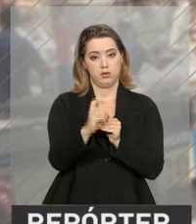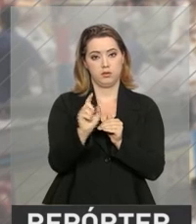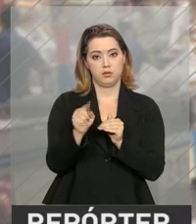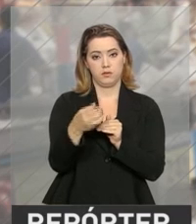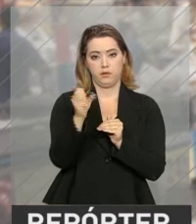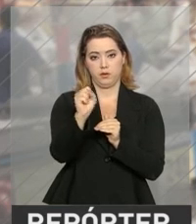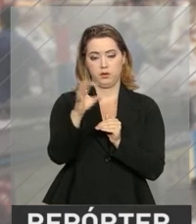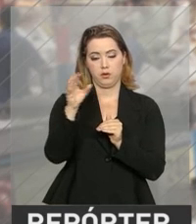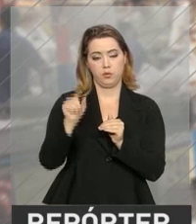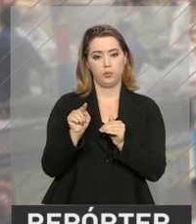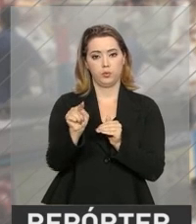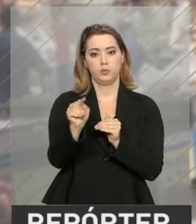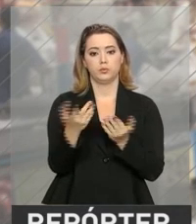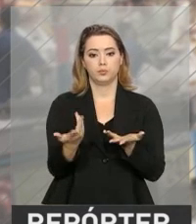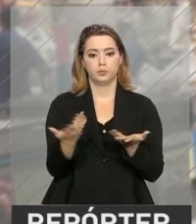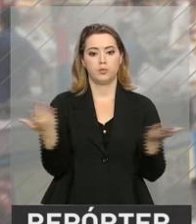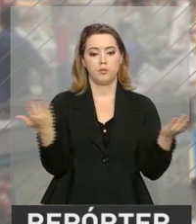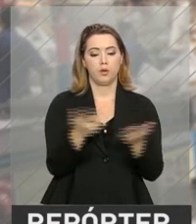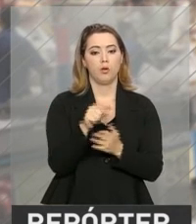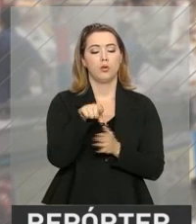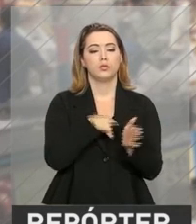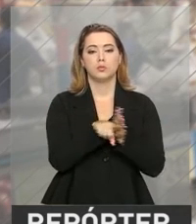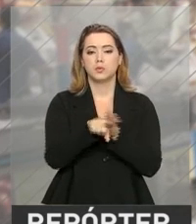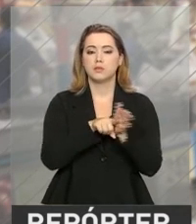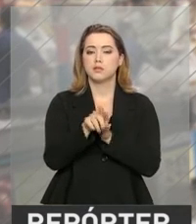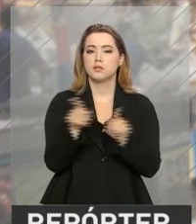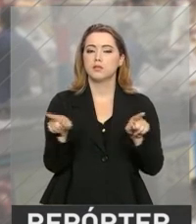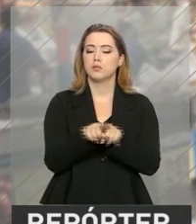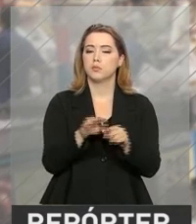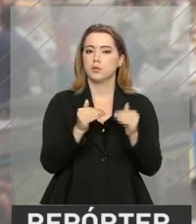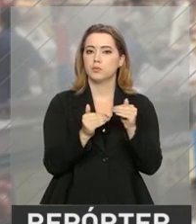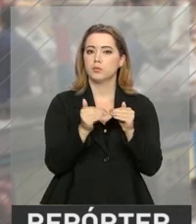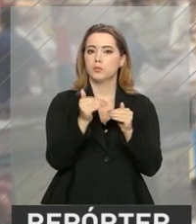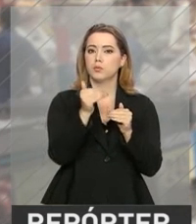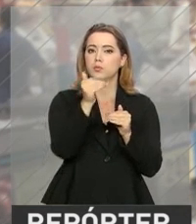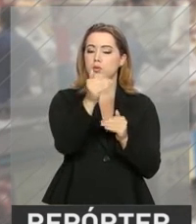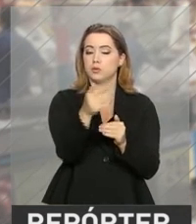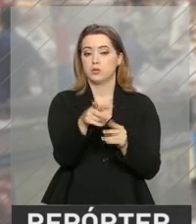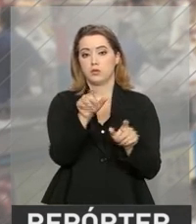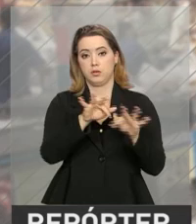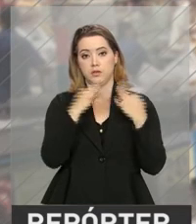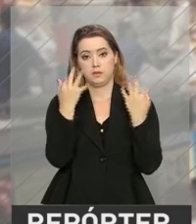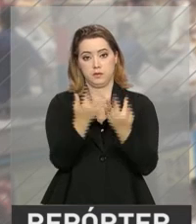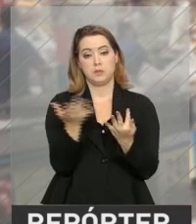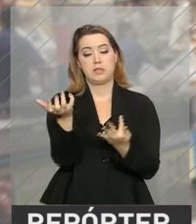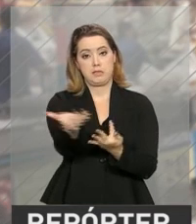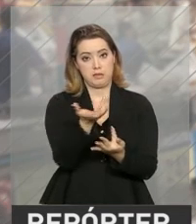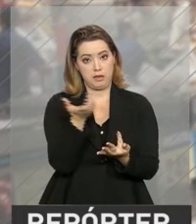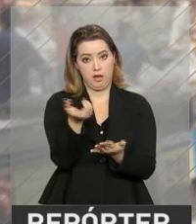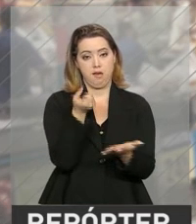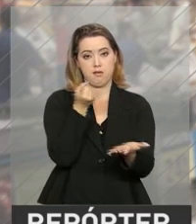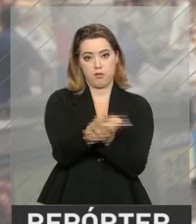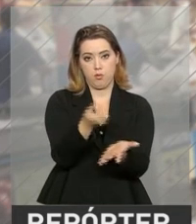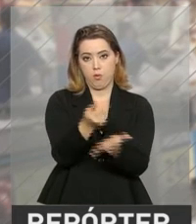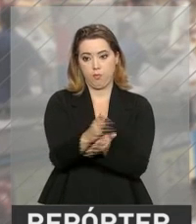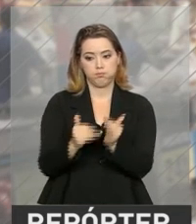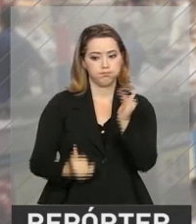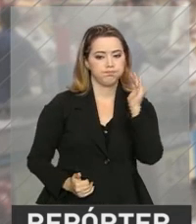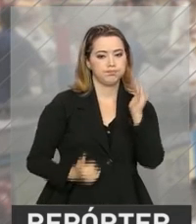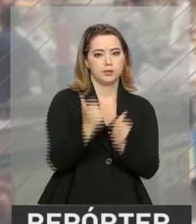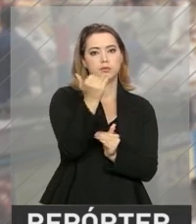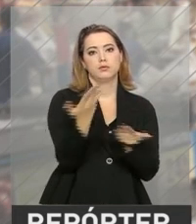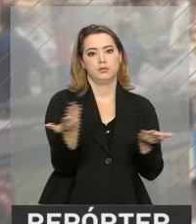a pesquisa da Confederação Nacional do Comércio apontou também elevação na intenção de consumo das famílias brasileiras. O índice fechou o mês de outubro